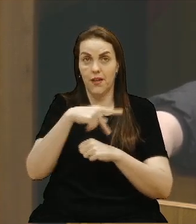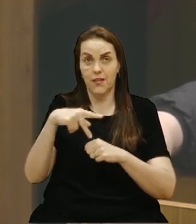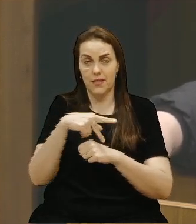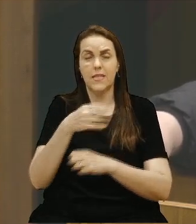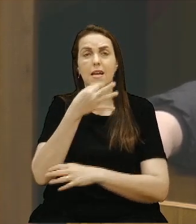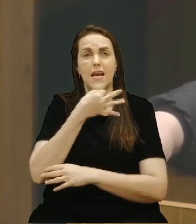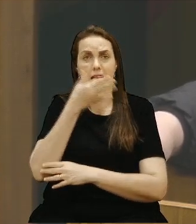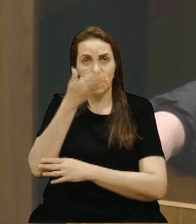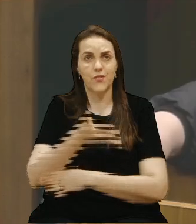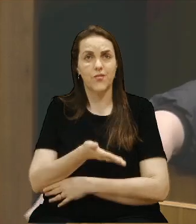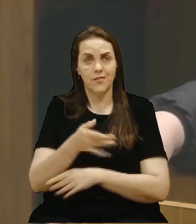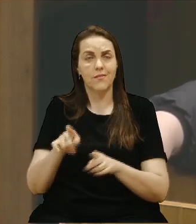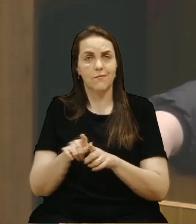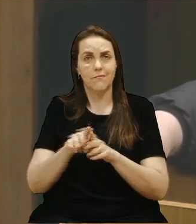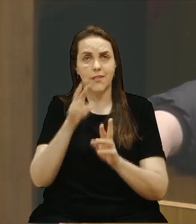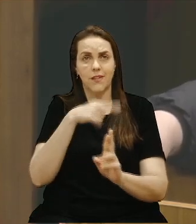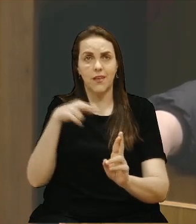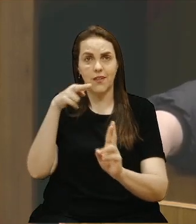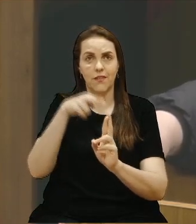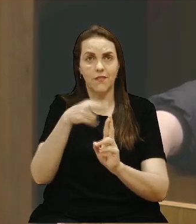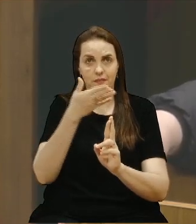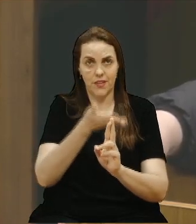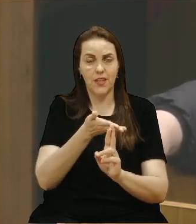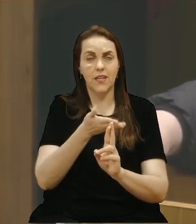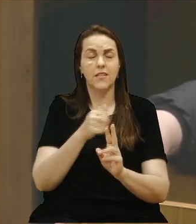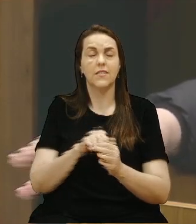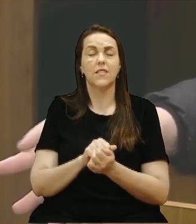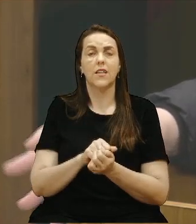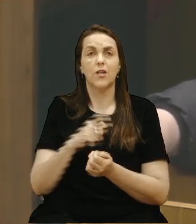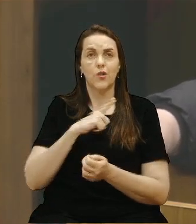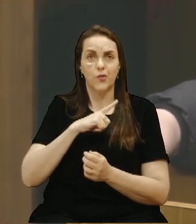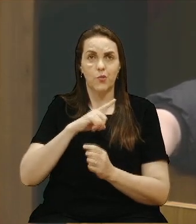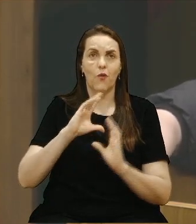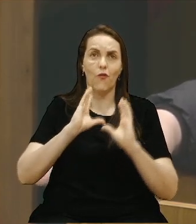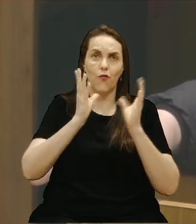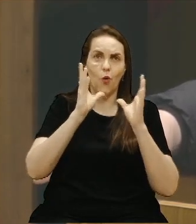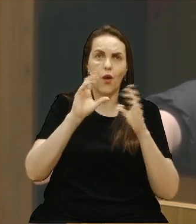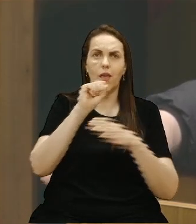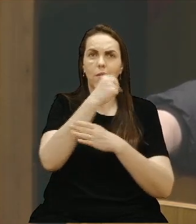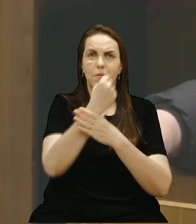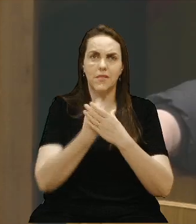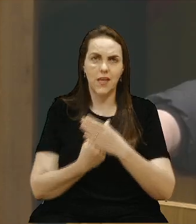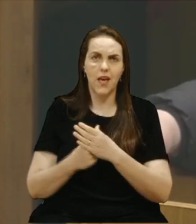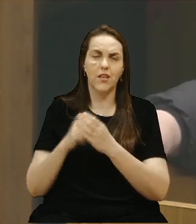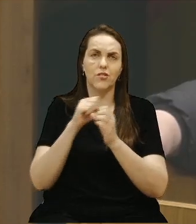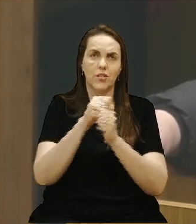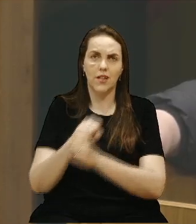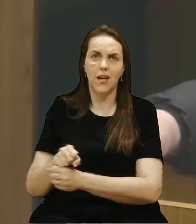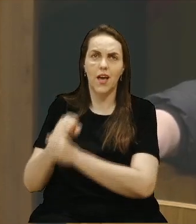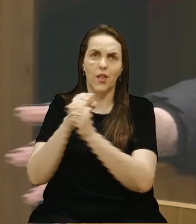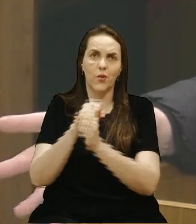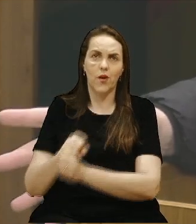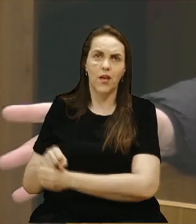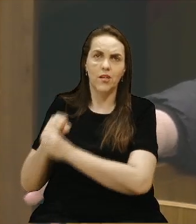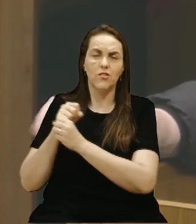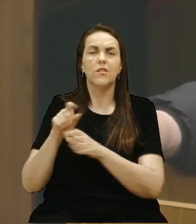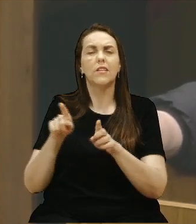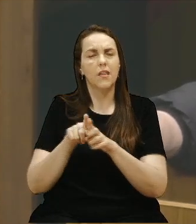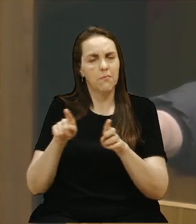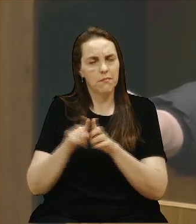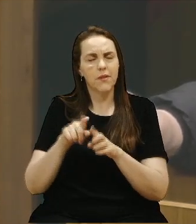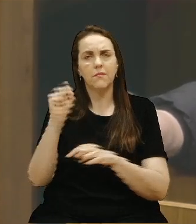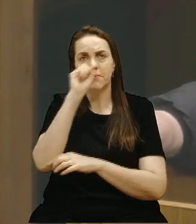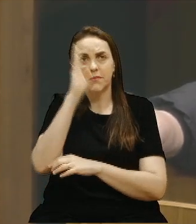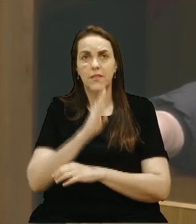Caxias, inclusive, é referência dentro do aspecto de modalidades como voleibol, basquete, canoagem, né? Nós tínhamos a seleção brasileira que treinava, inclusive,